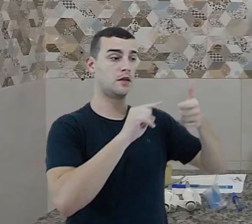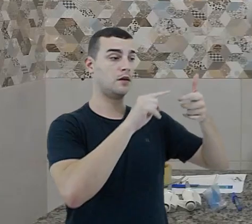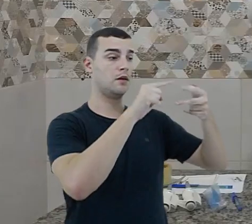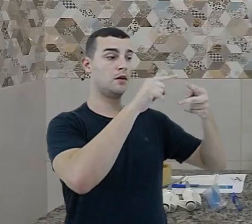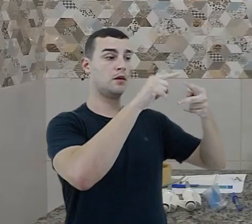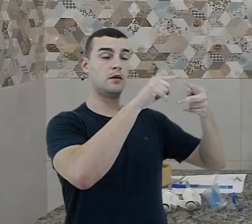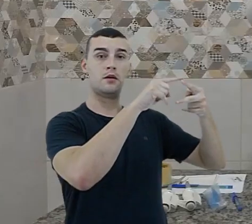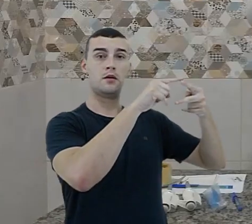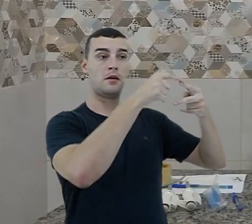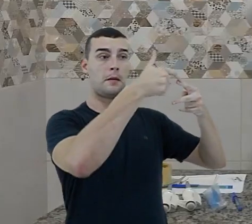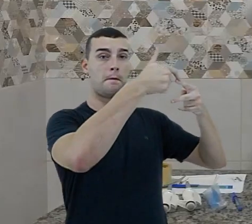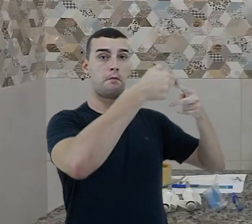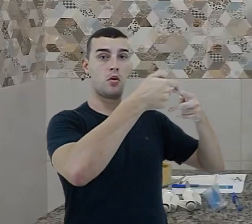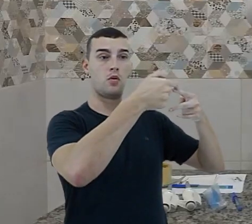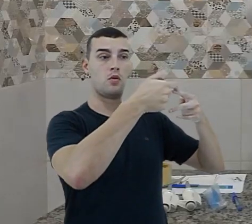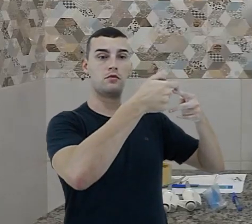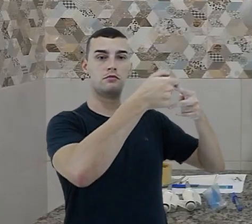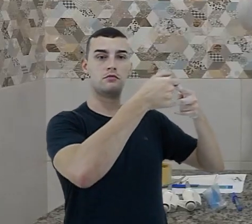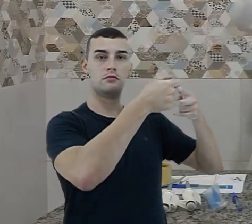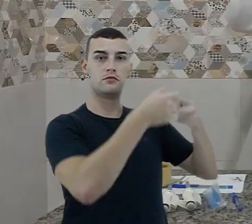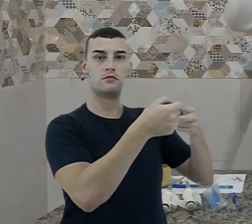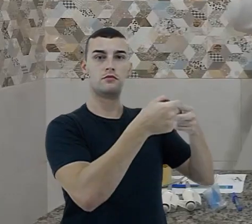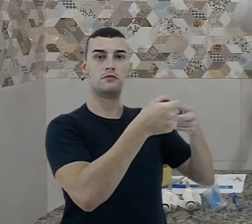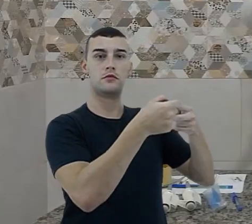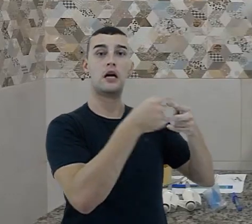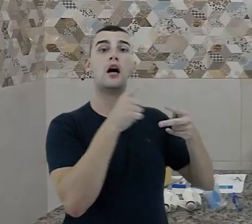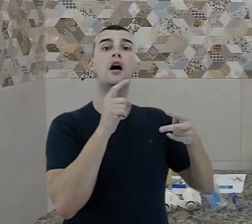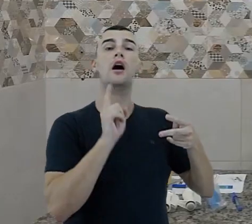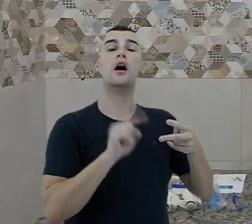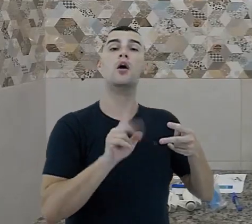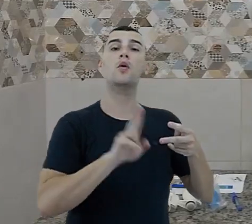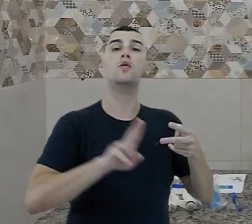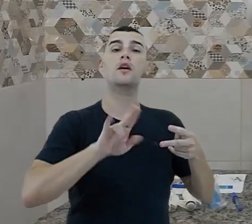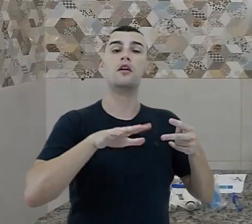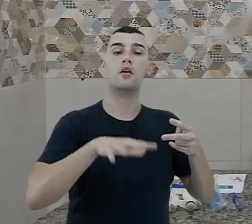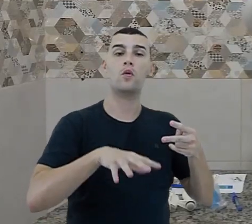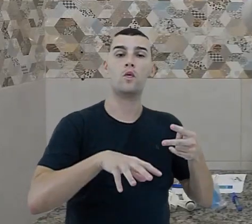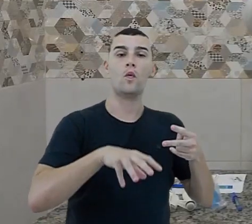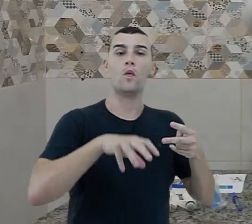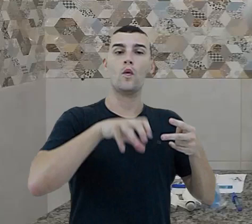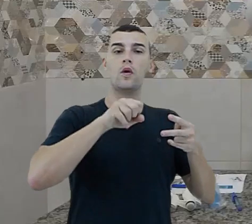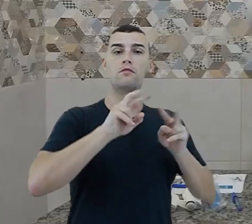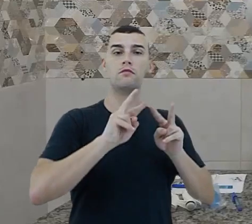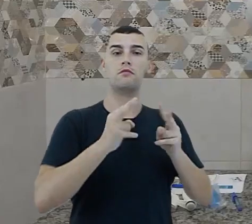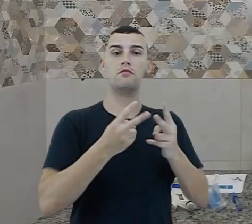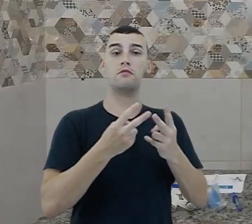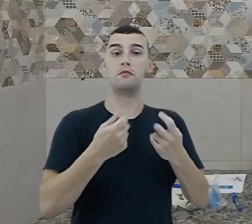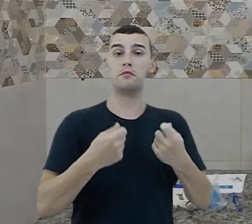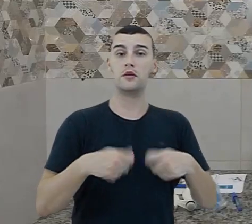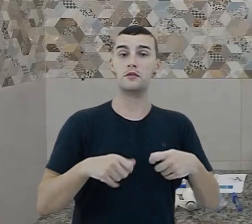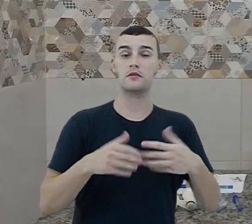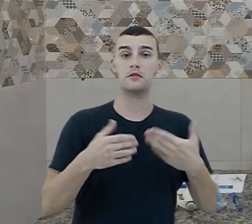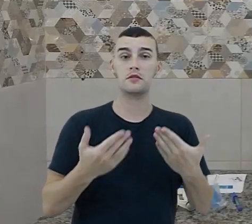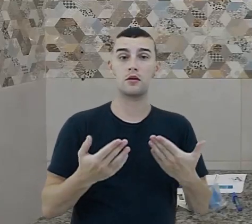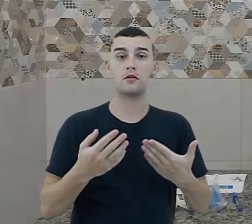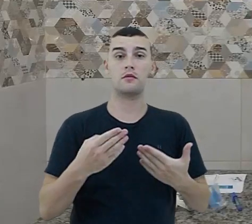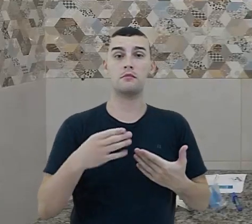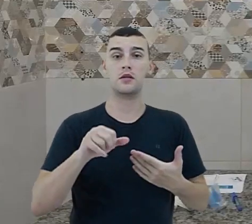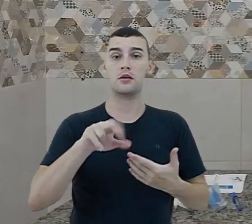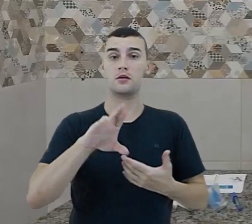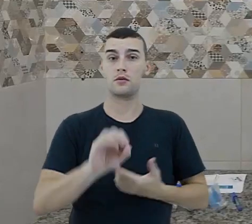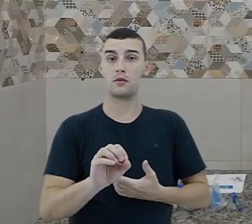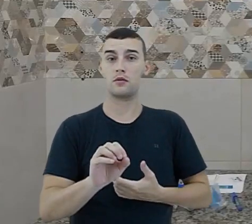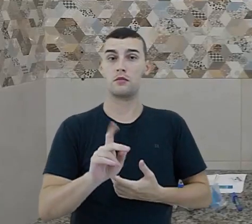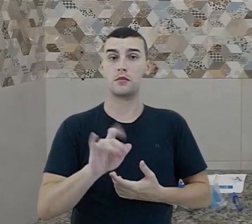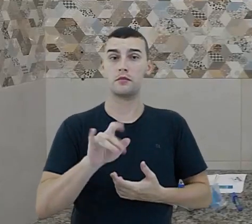primeiro estágio, ele é utilizado para aspirar o volume que eu pretendo. Então, como é